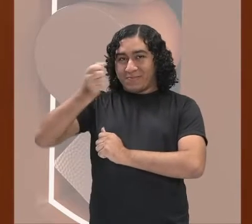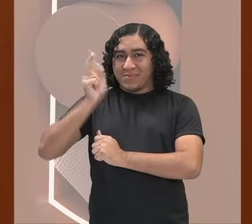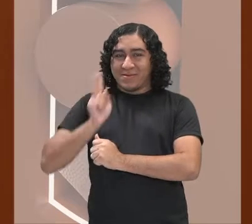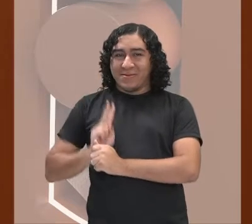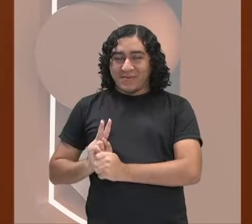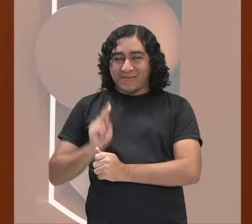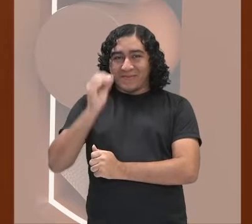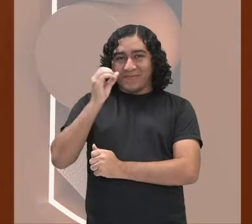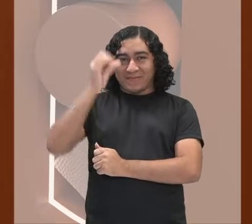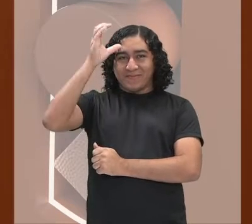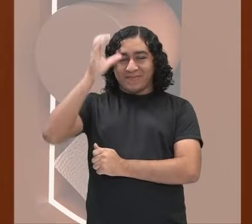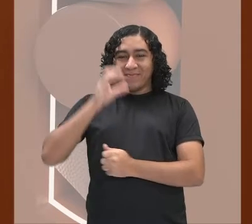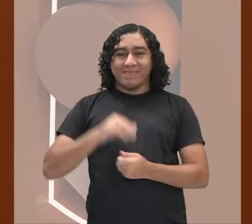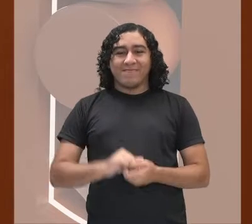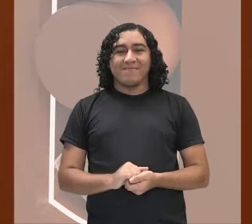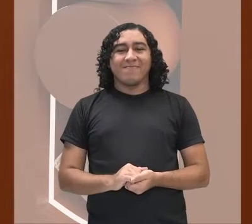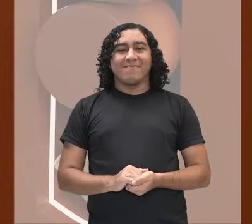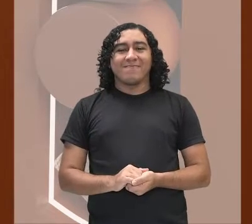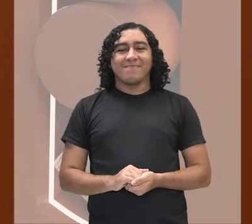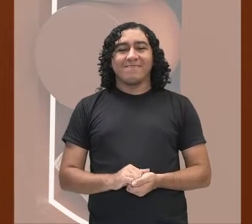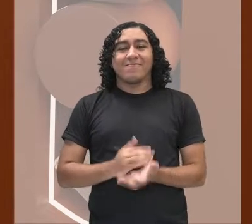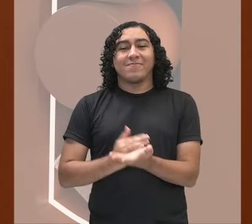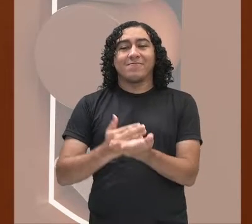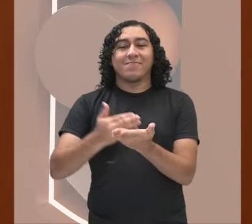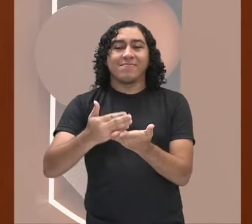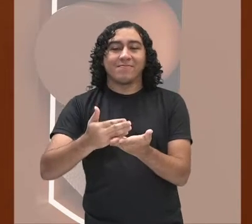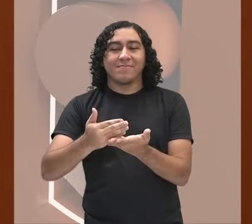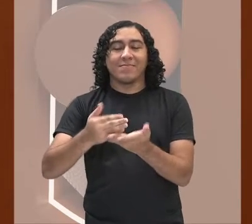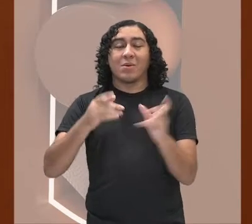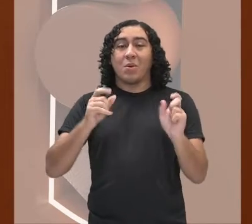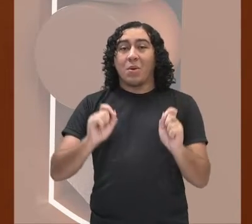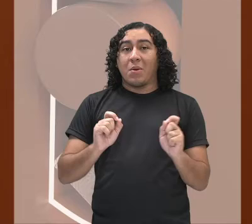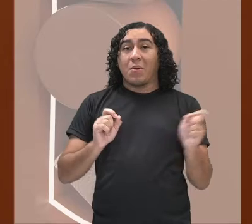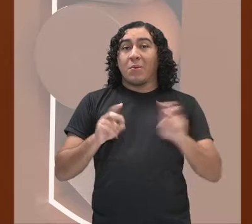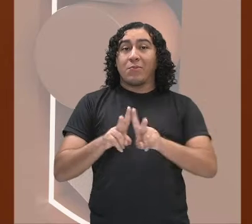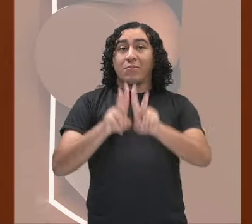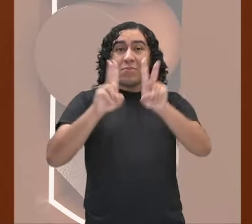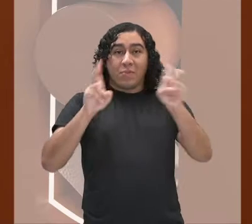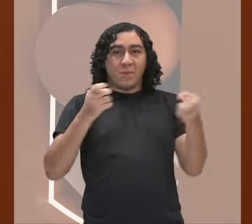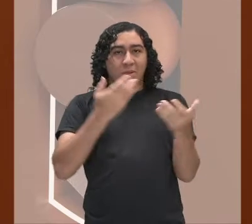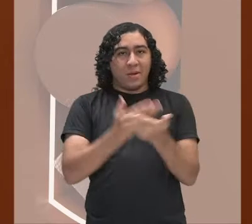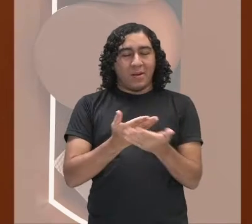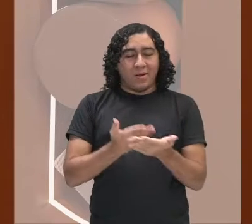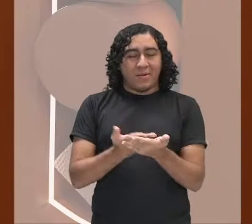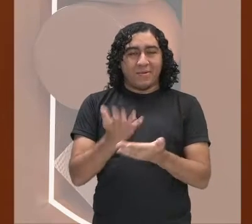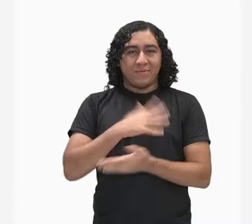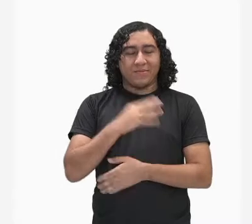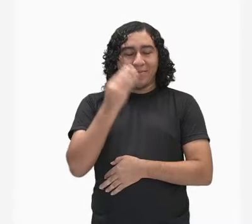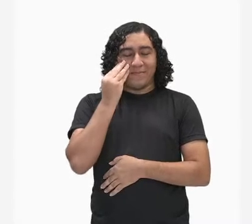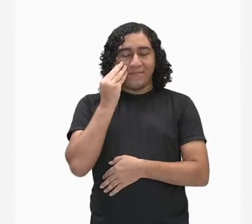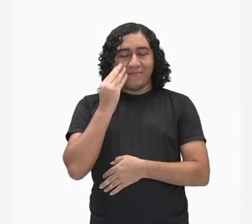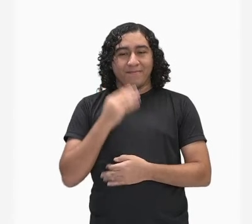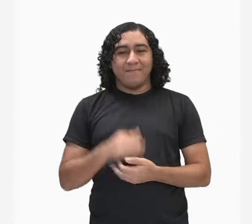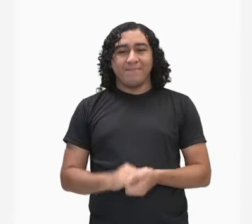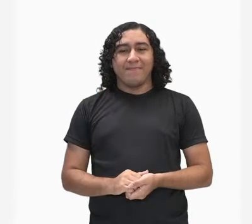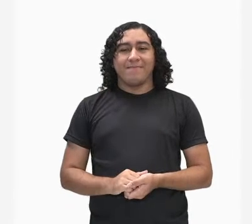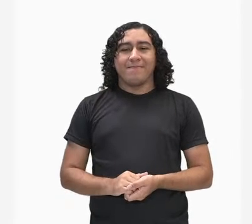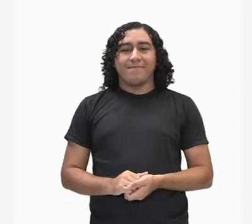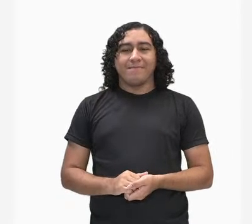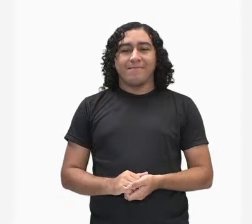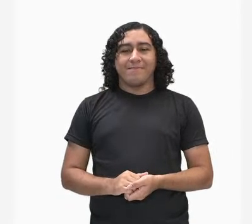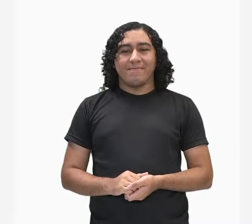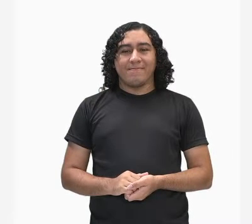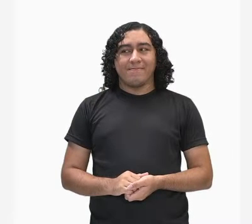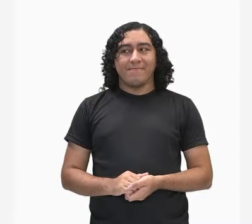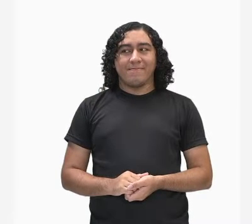conhecimento da história. E para começar, nós vamos lá conhecer o nosso objeto de conhecimento da